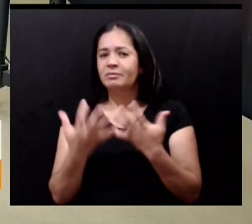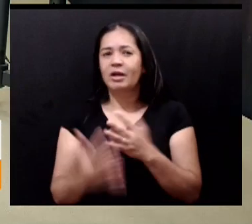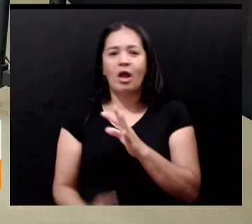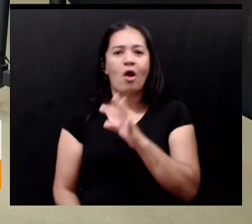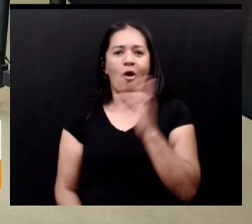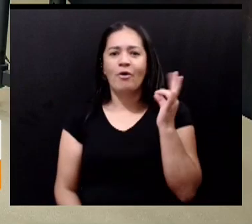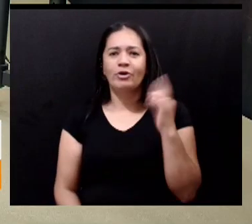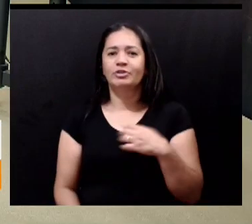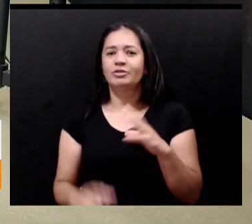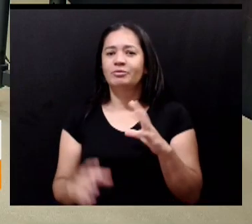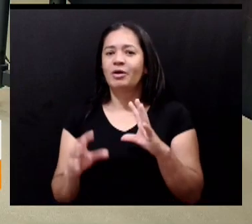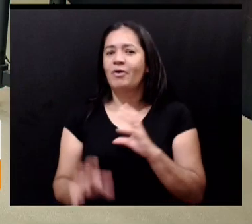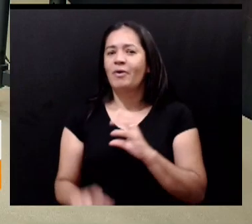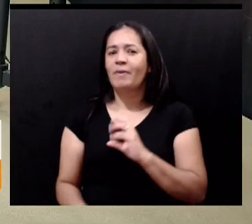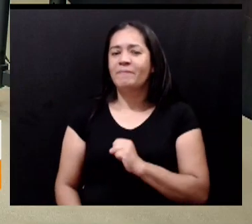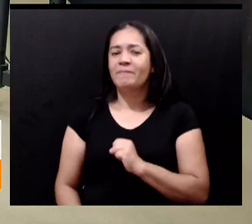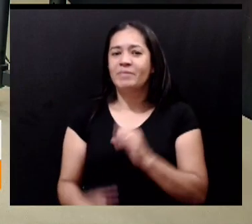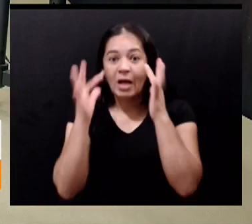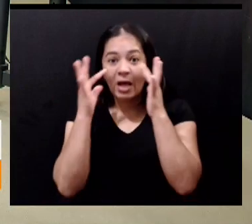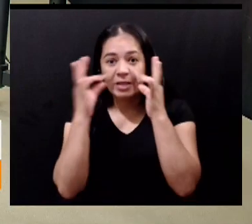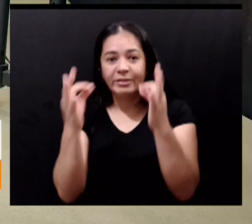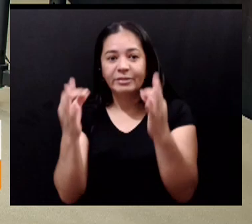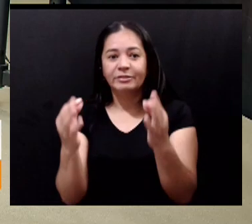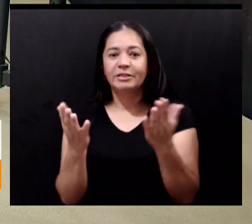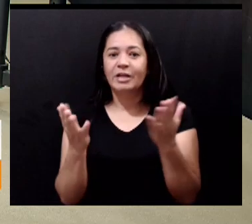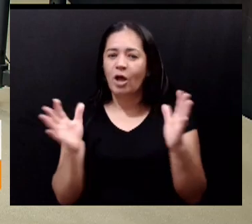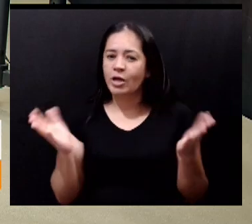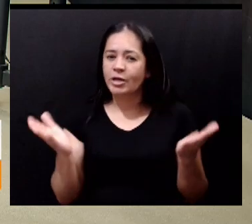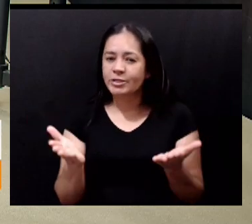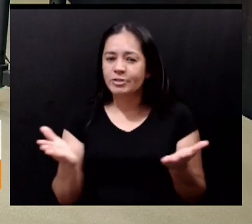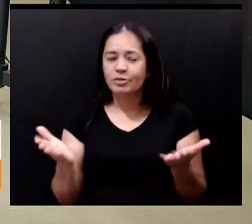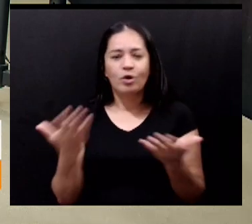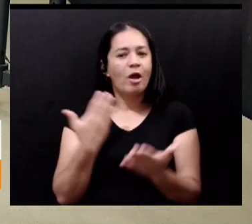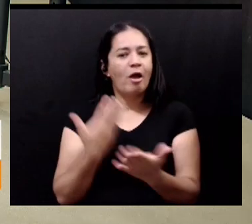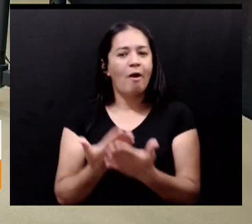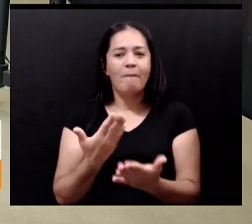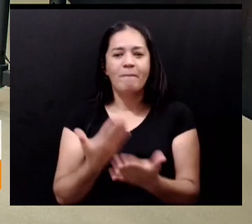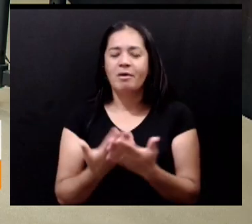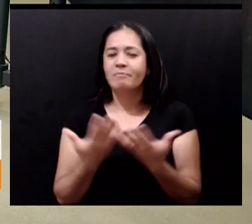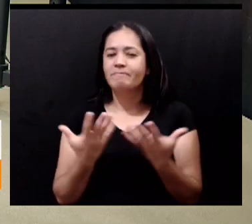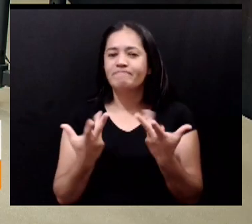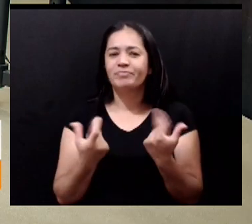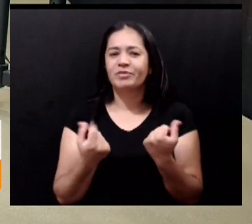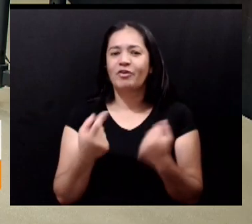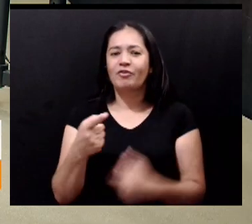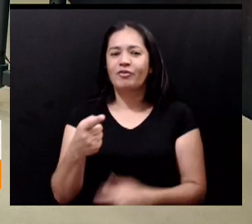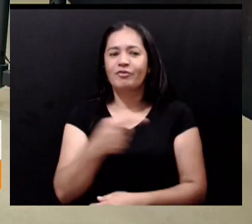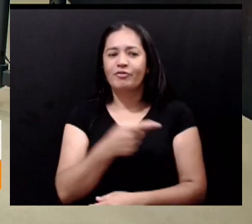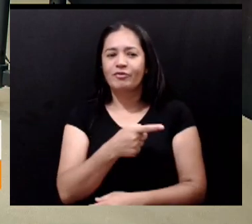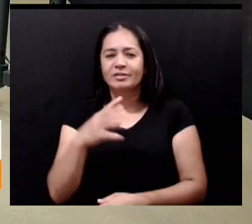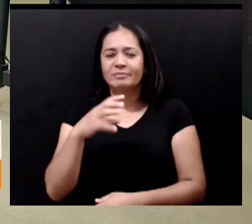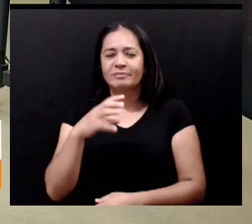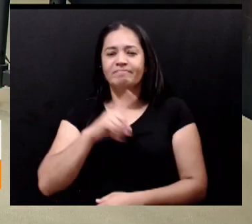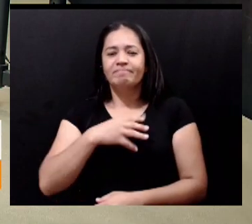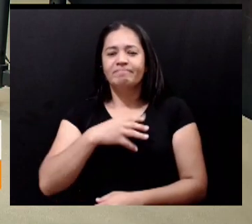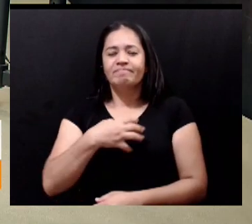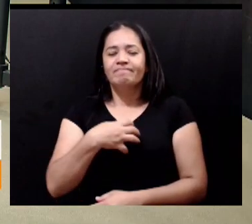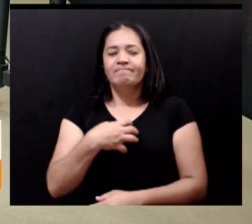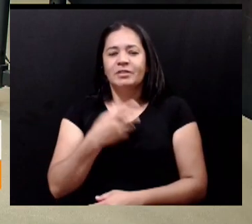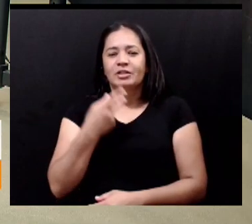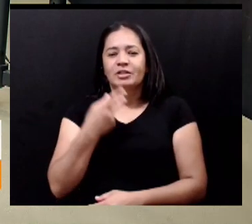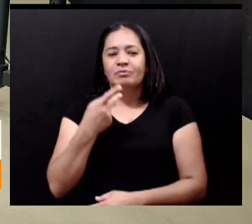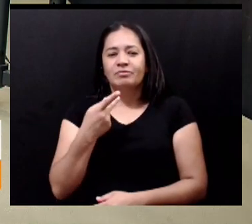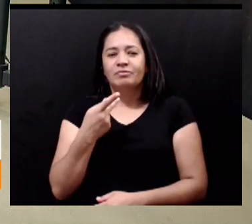isso aqui é uma aula, isso que está maravilhoso. Vocês têm uma sensibilidade no falar, assim, que muito me